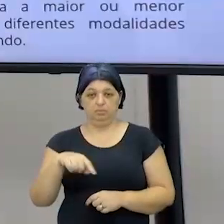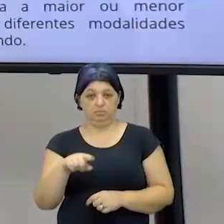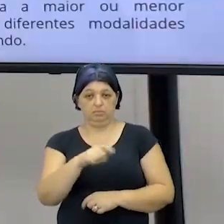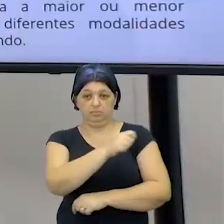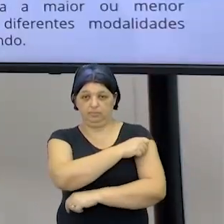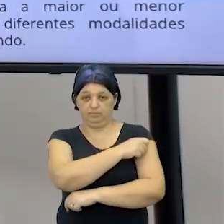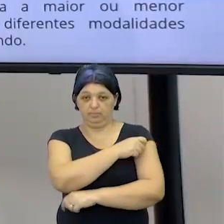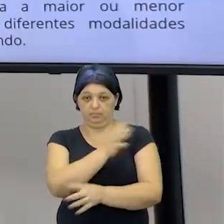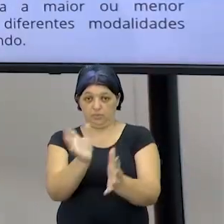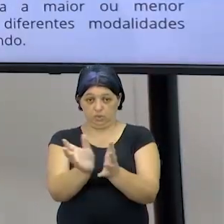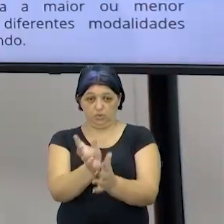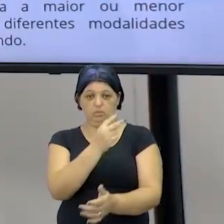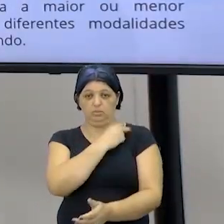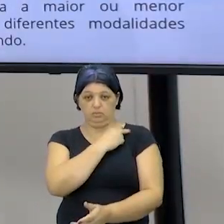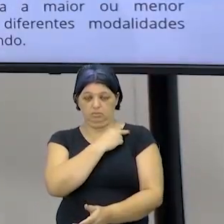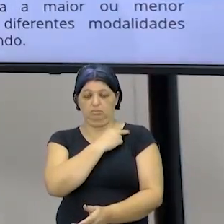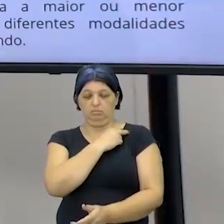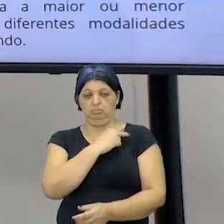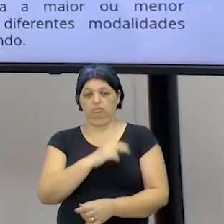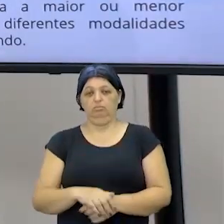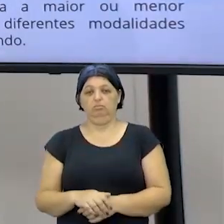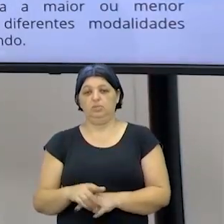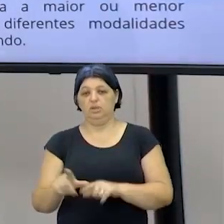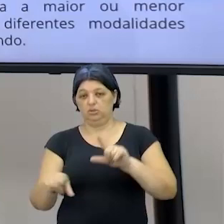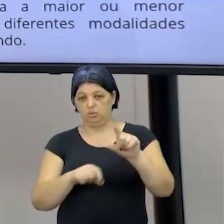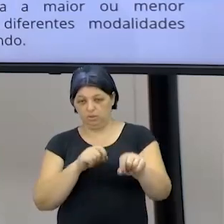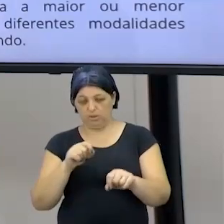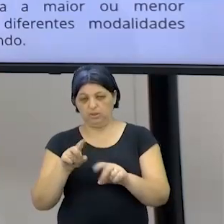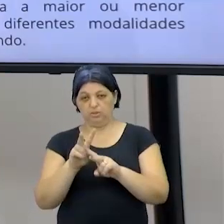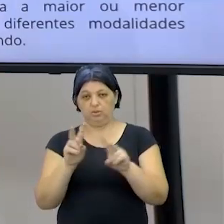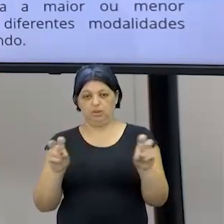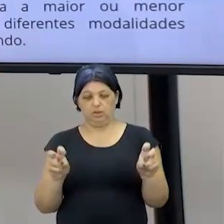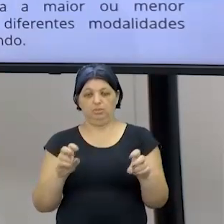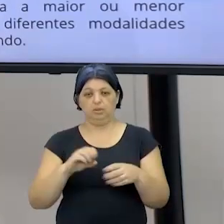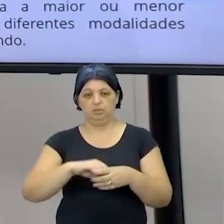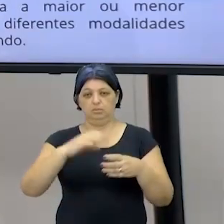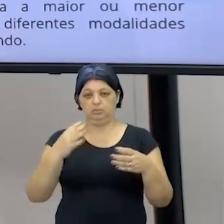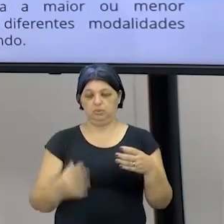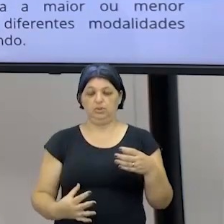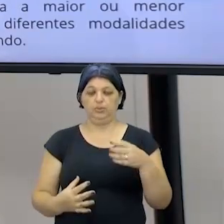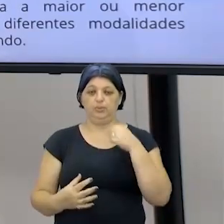da 2ª série, que estão comigo aí nesse aprofundamento, né, nesse nosso componente,